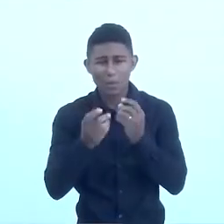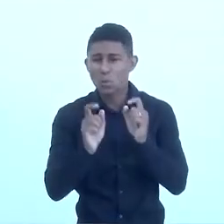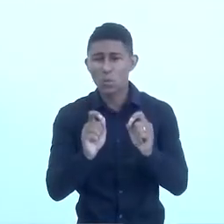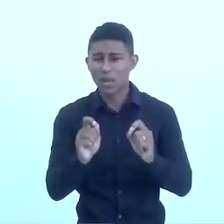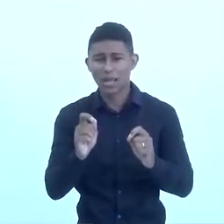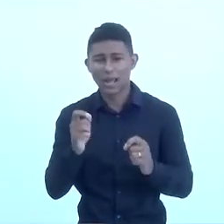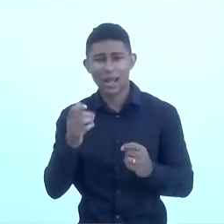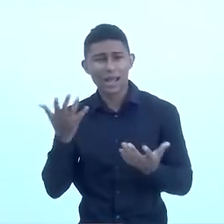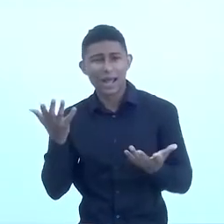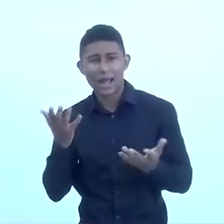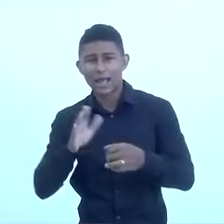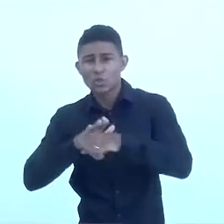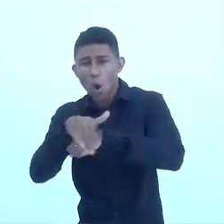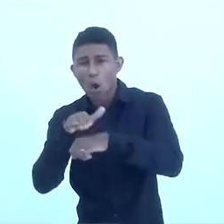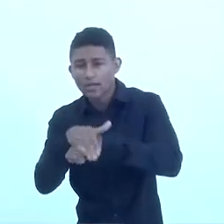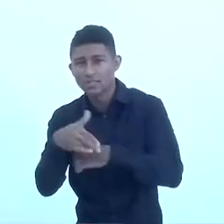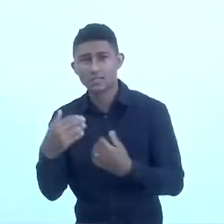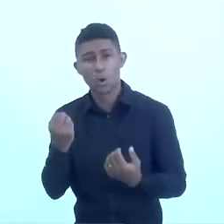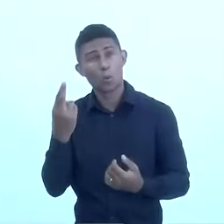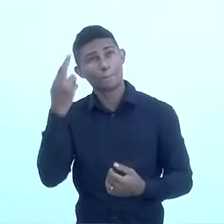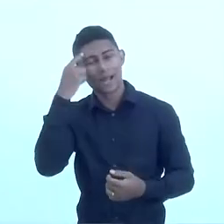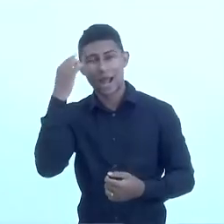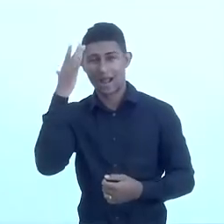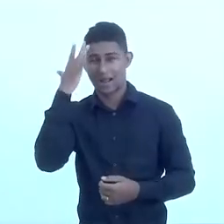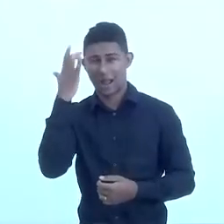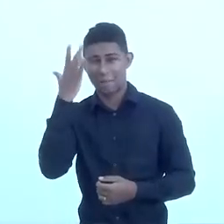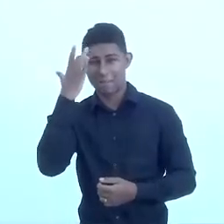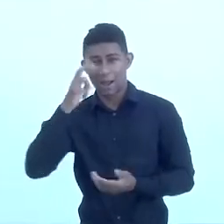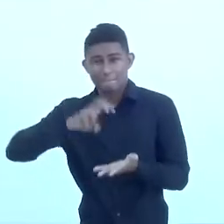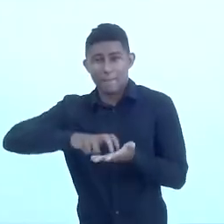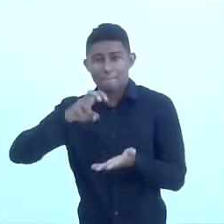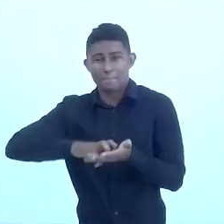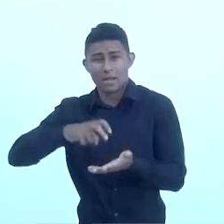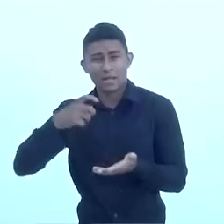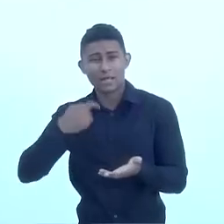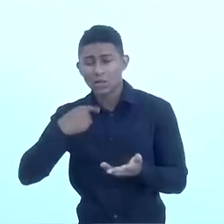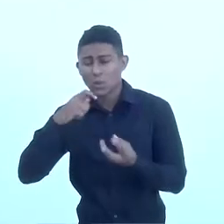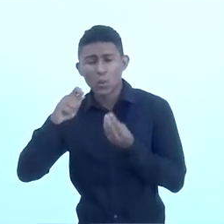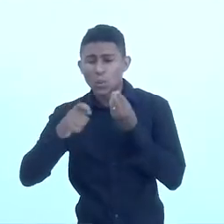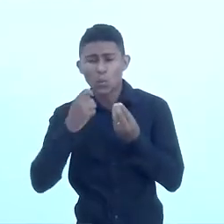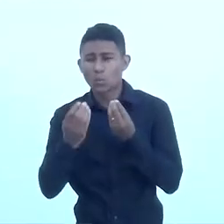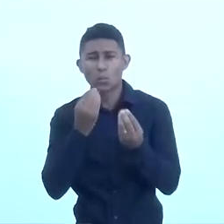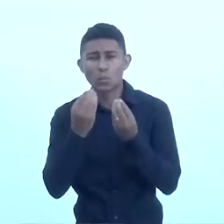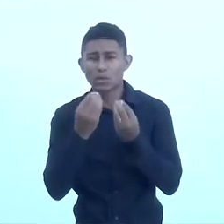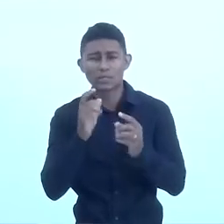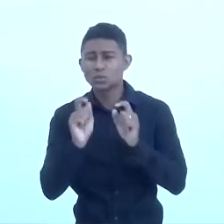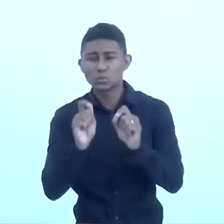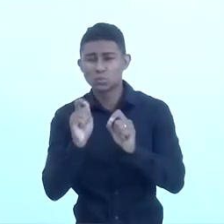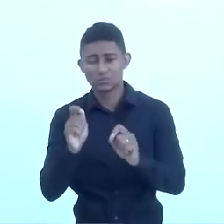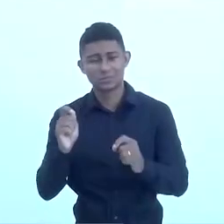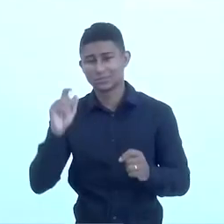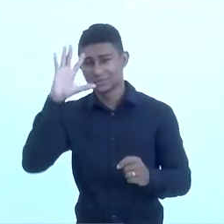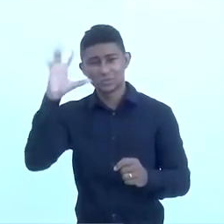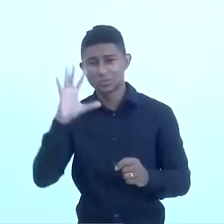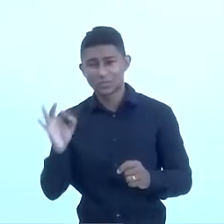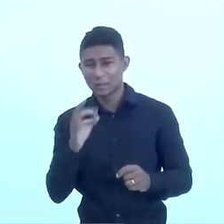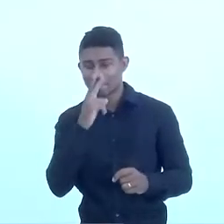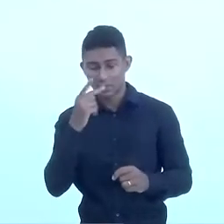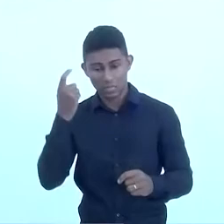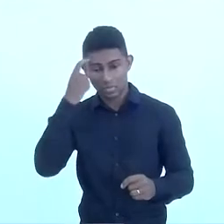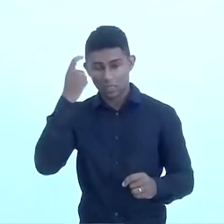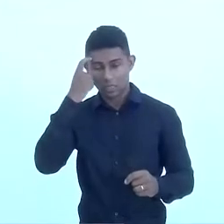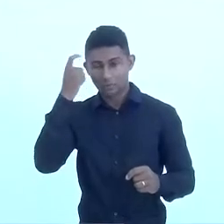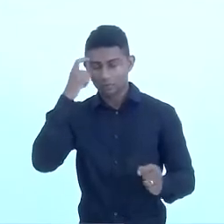você pensar que você não sabe se você vai ter comida para comer de tarde, no outro dia de manhã. A sua cabeça entra num